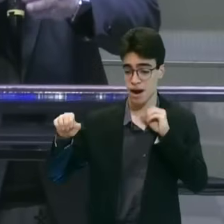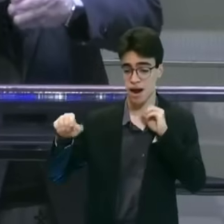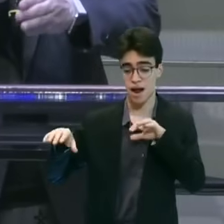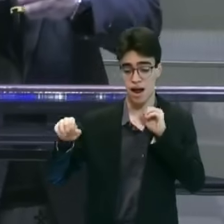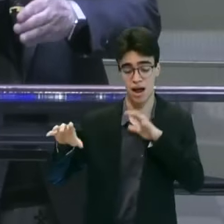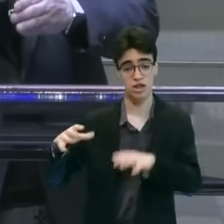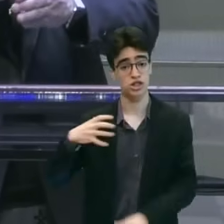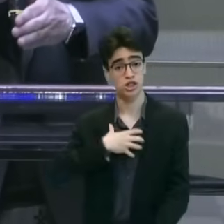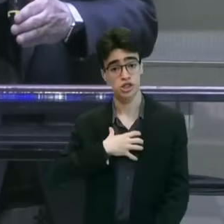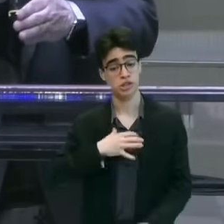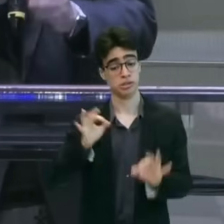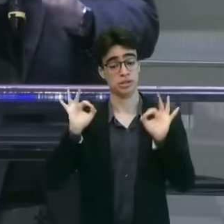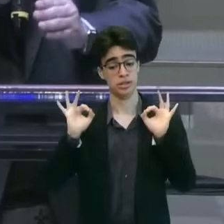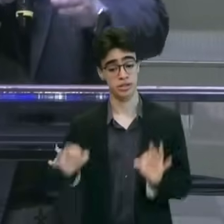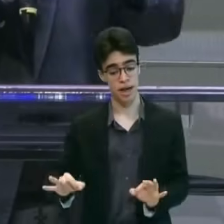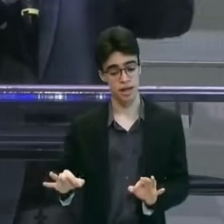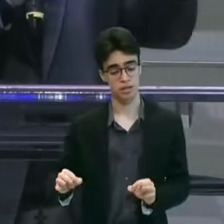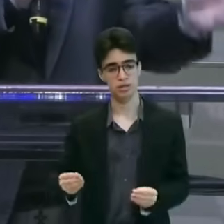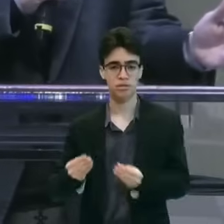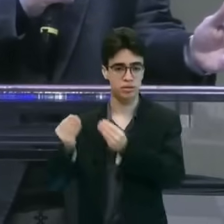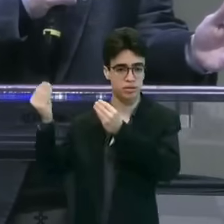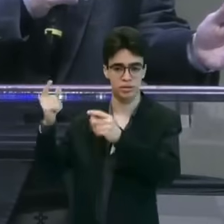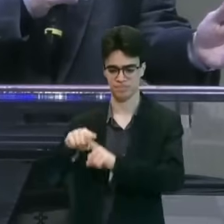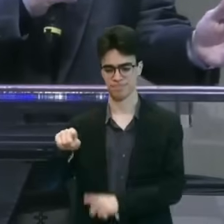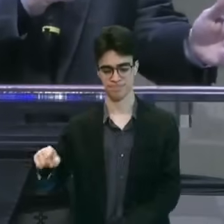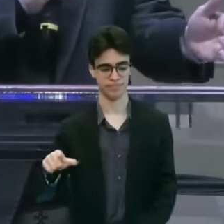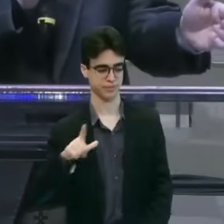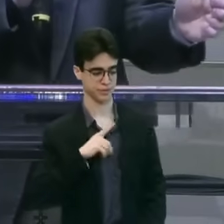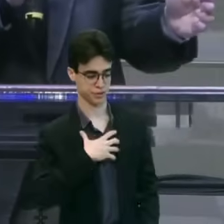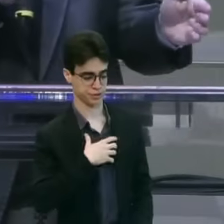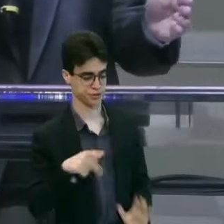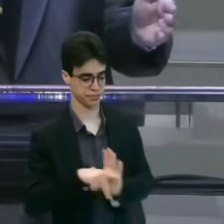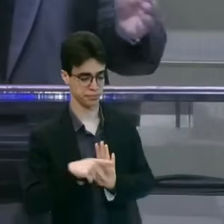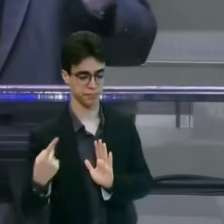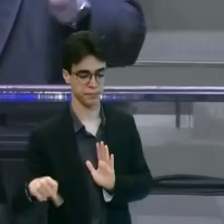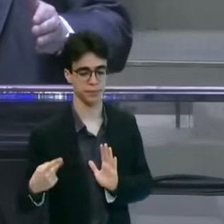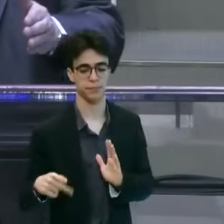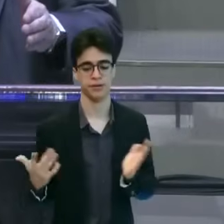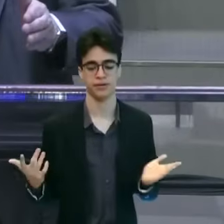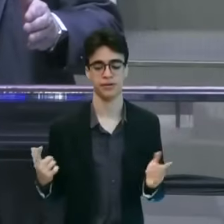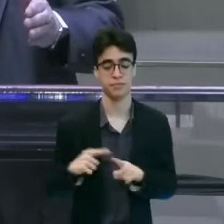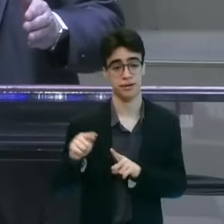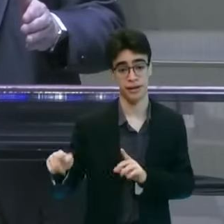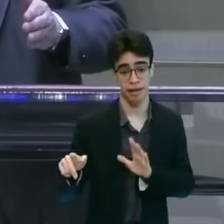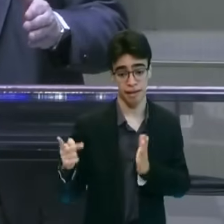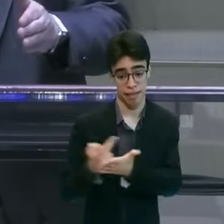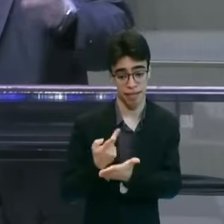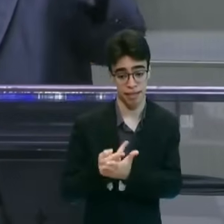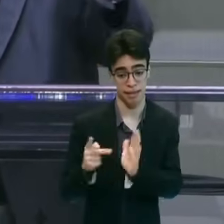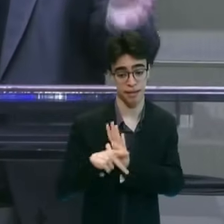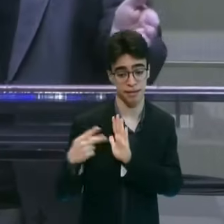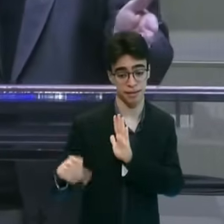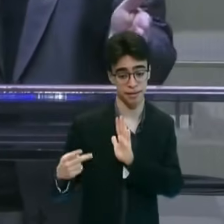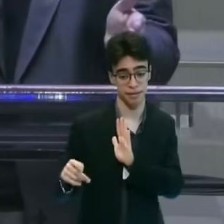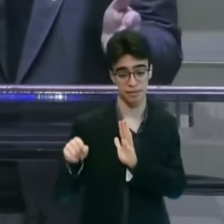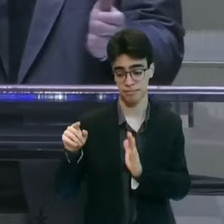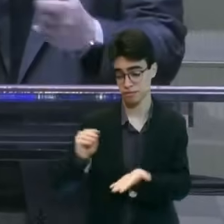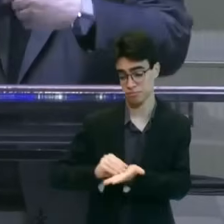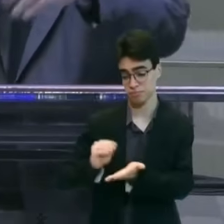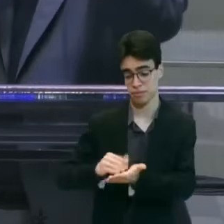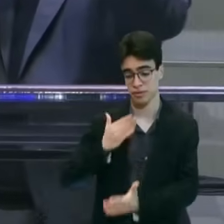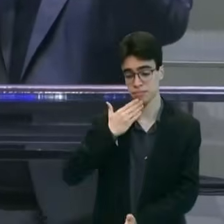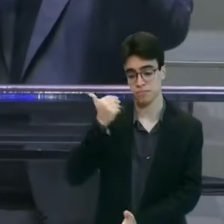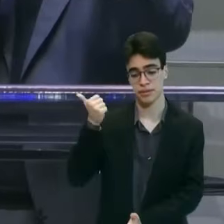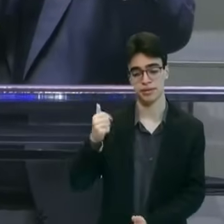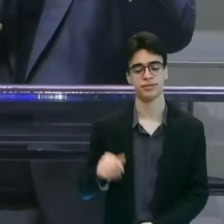como deveria ser o culto, ele fez do jeito dele, e ainda fazendo do jeito dele, não fez com o seu melhor,